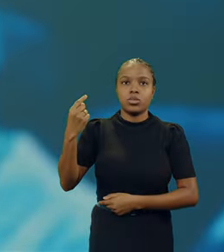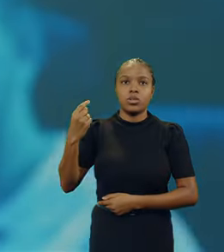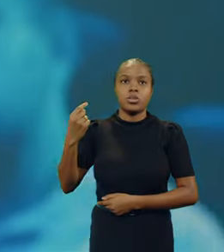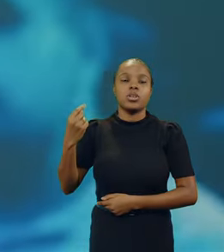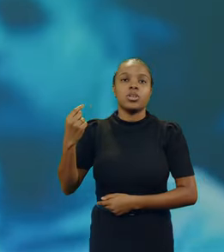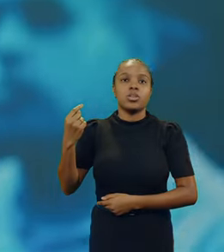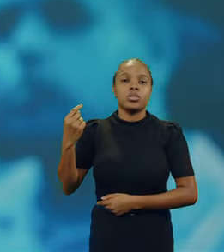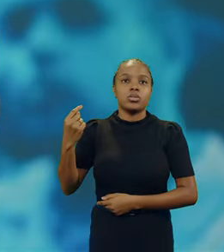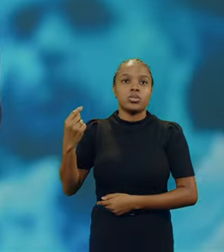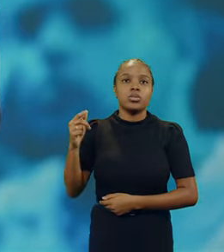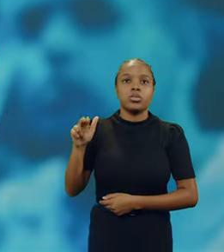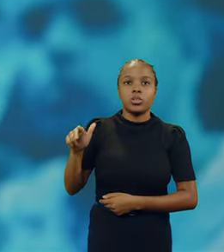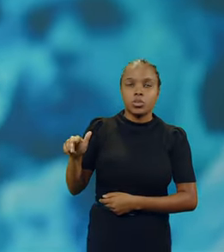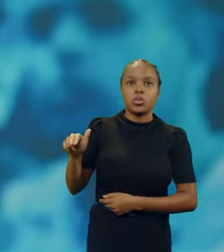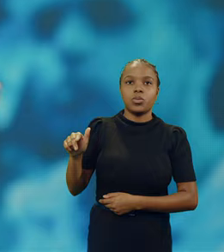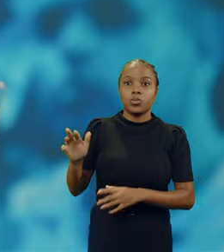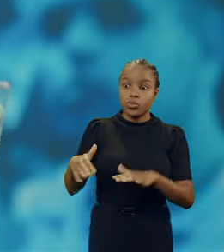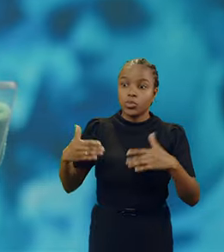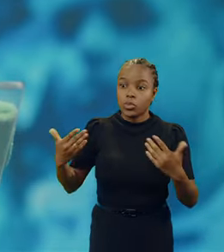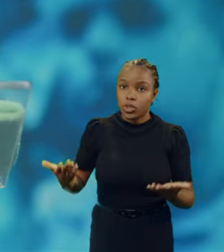Foi isso que Judá fez.